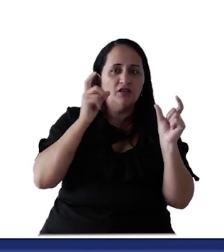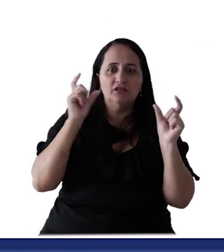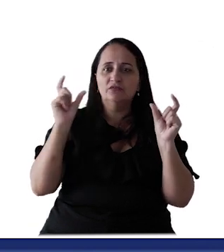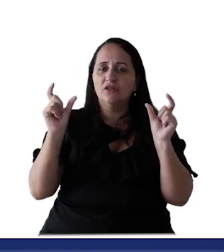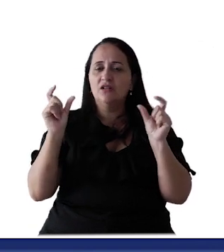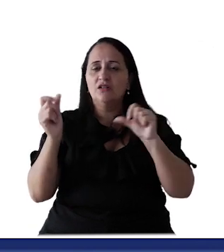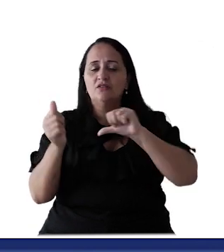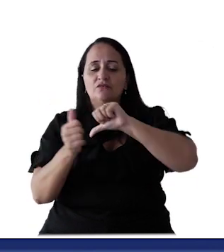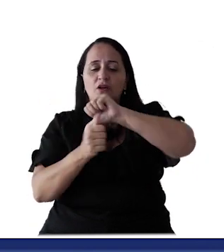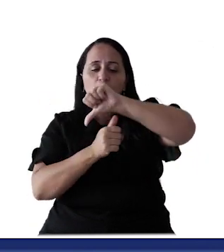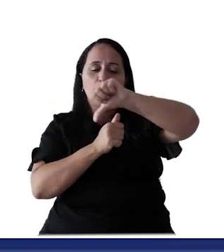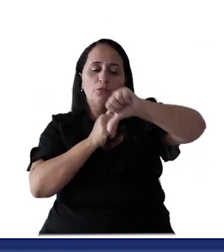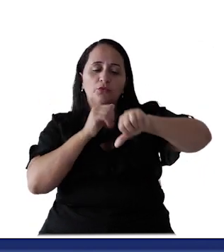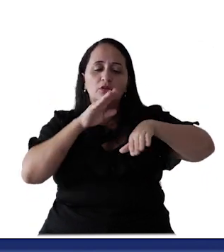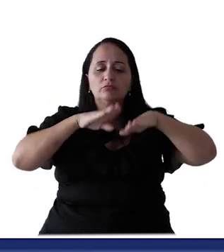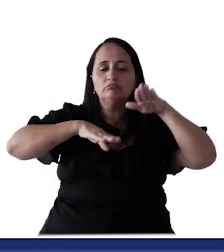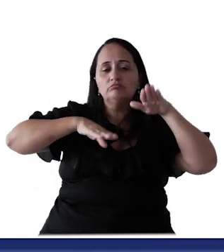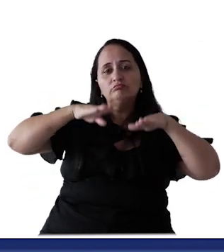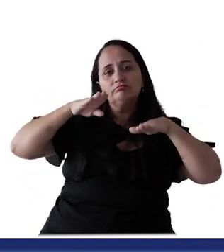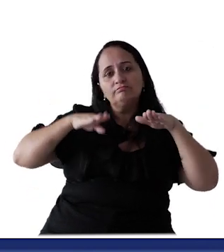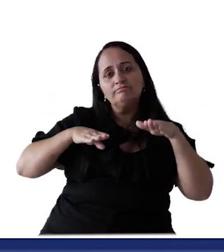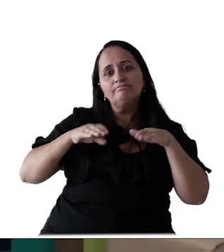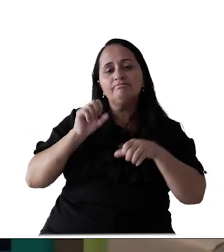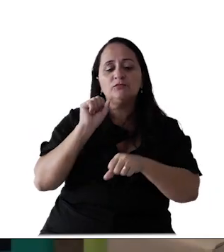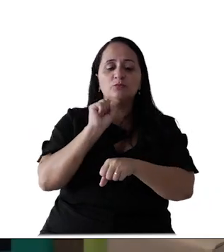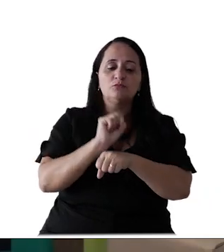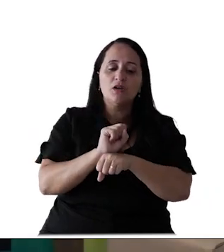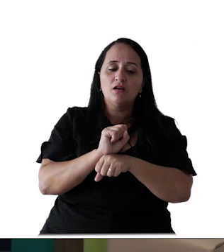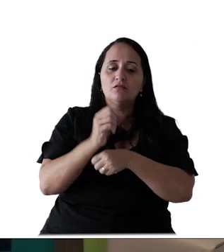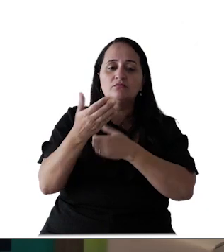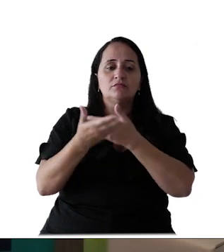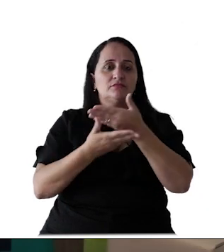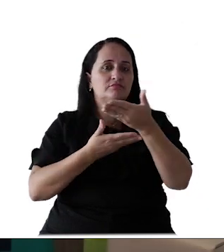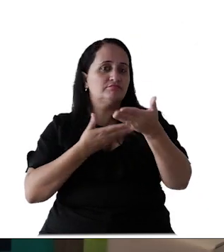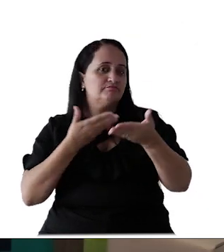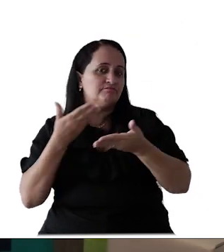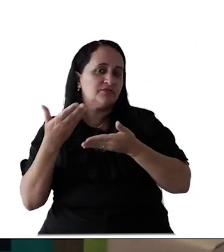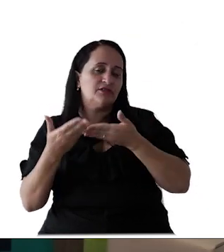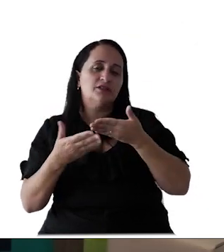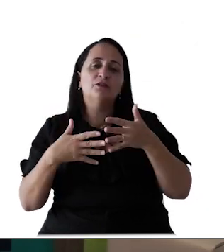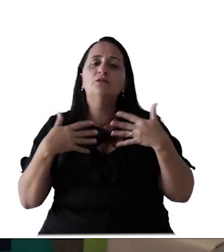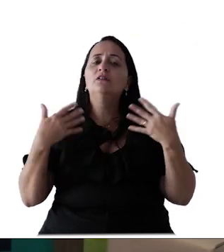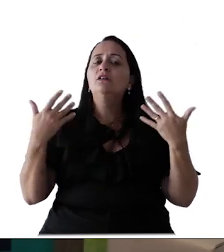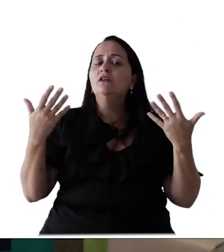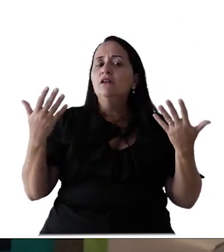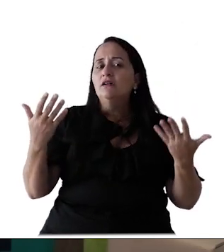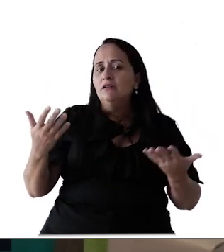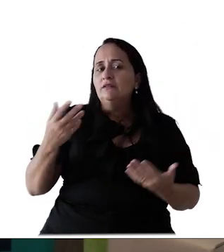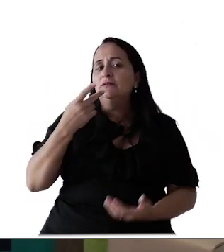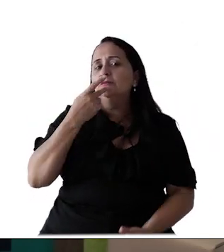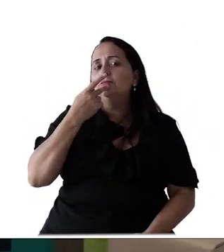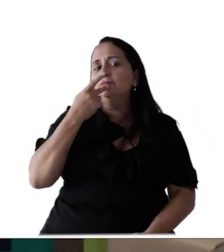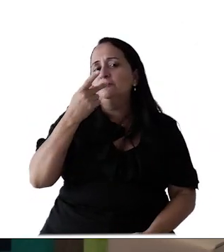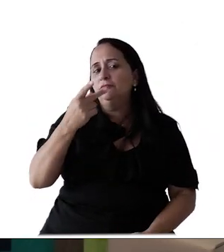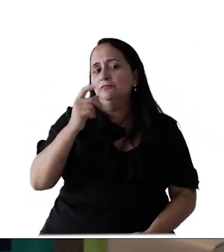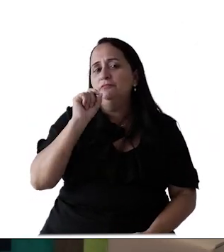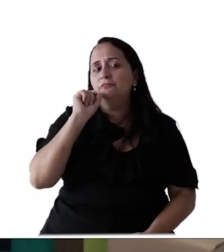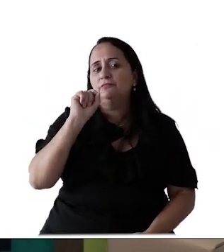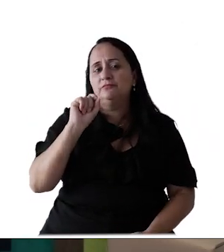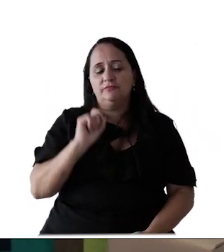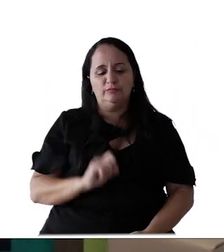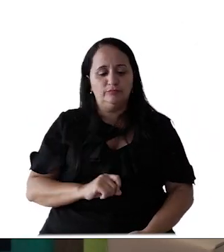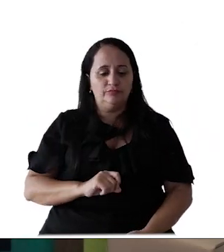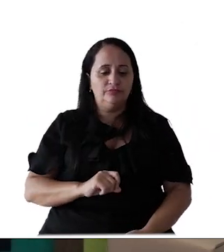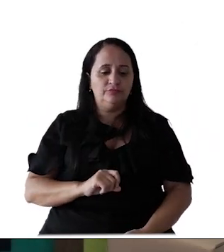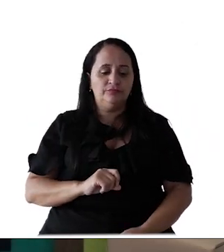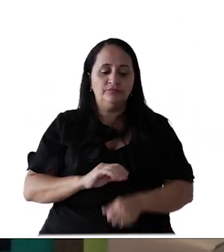alternando em momentos de pausa e interação. Muito bem, então, como eu disse, é um diálogo respeitoso.